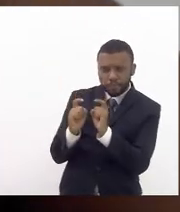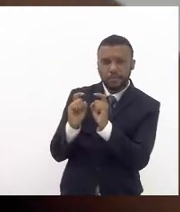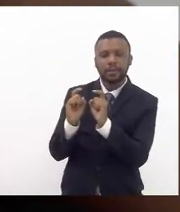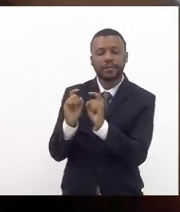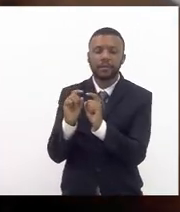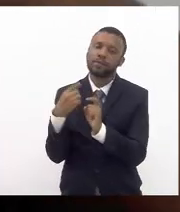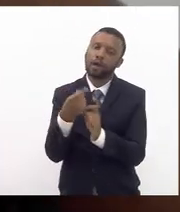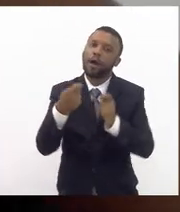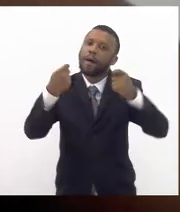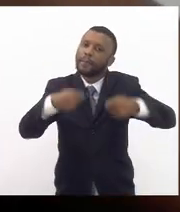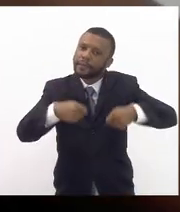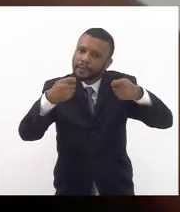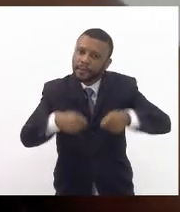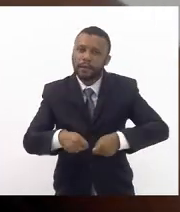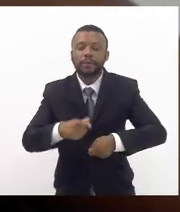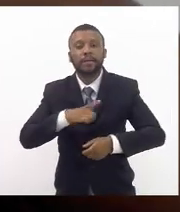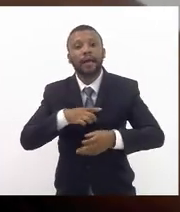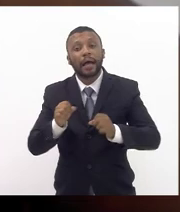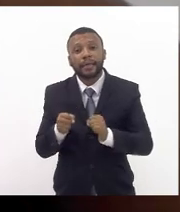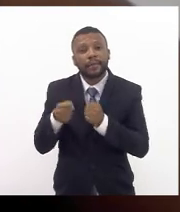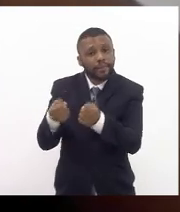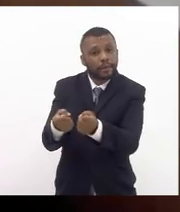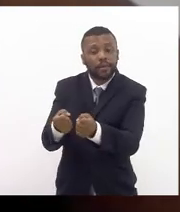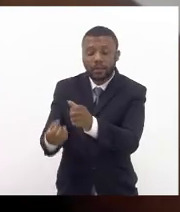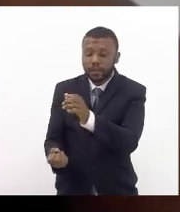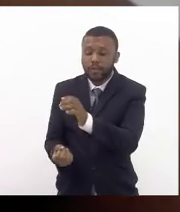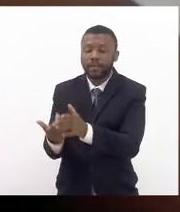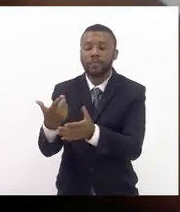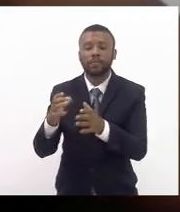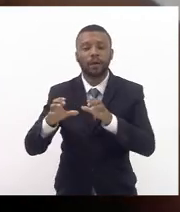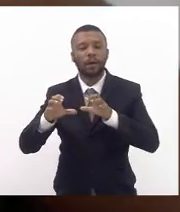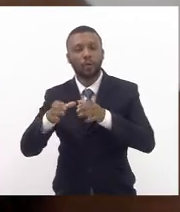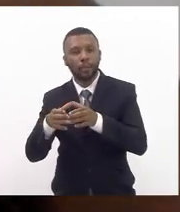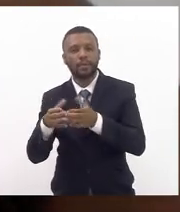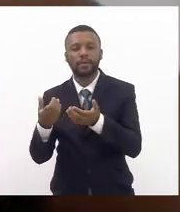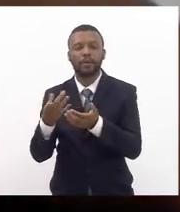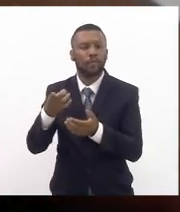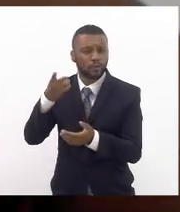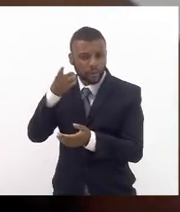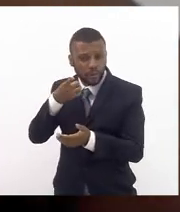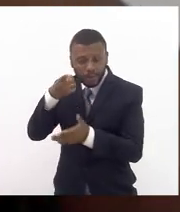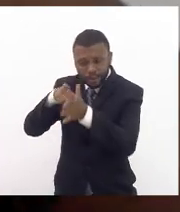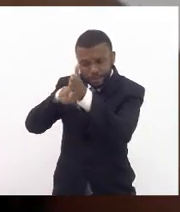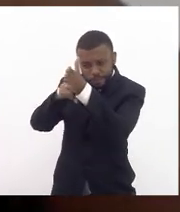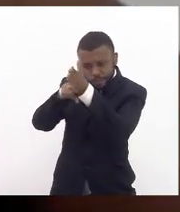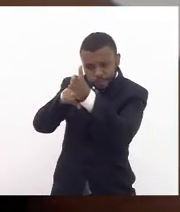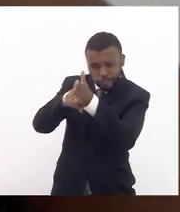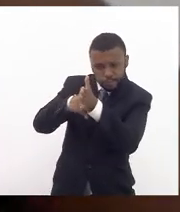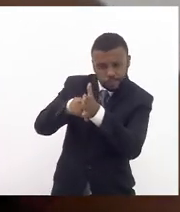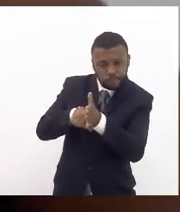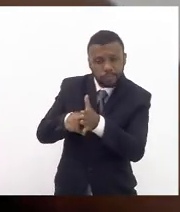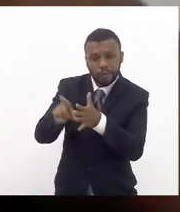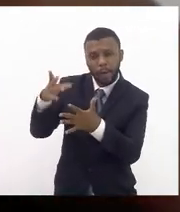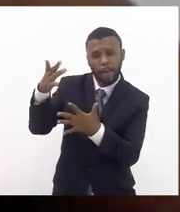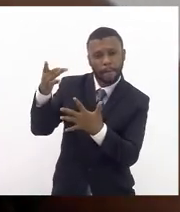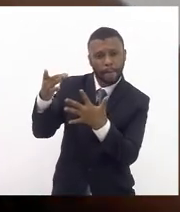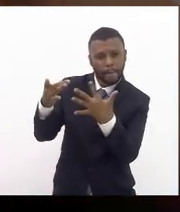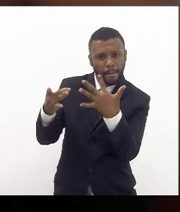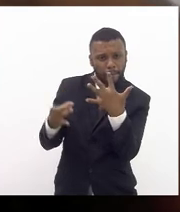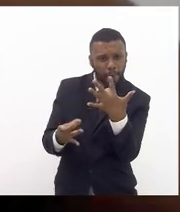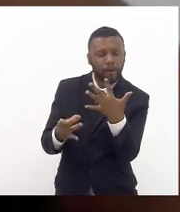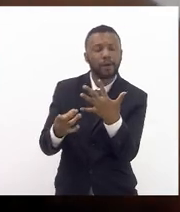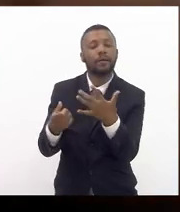defesa da implementação de uma comissão parlamentar de inquérito que vai apurar e